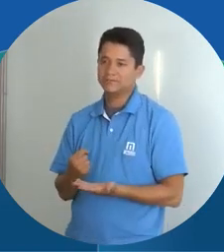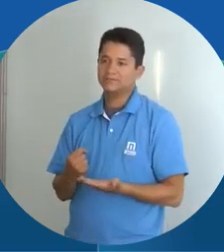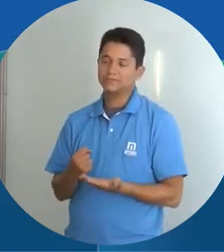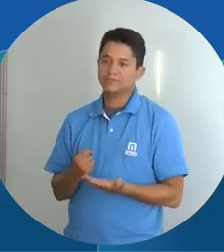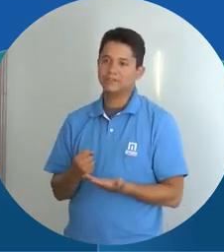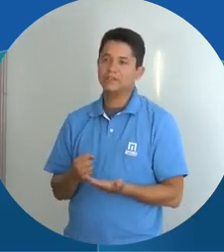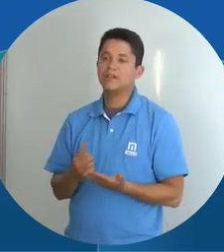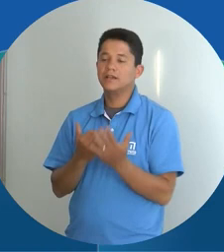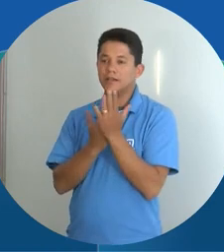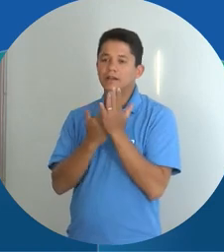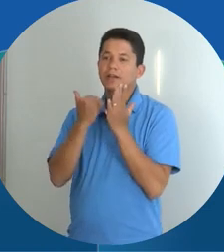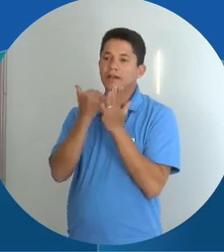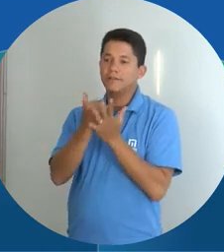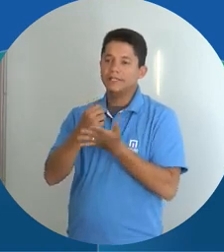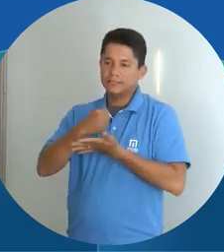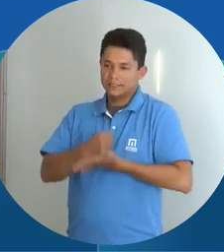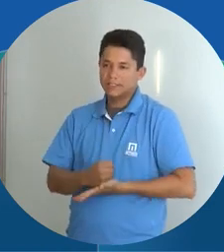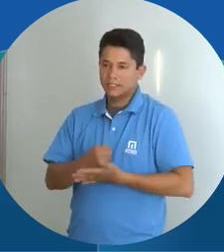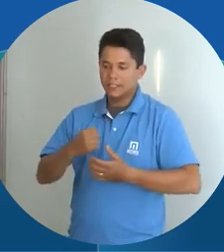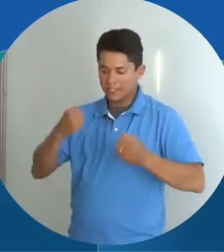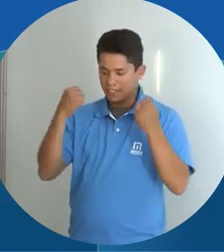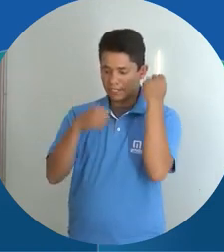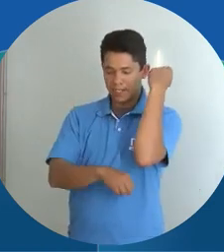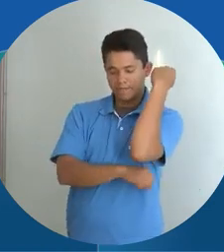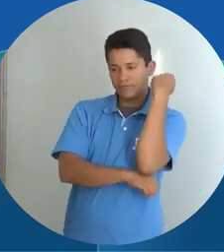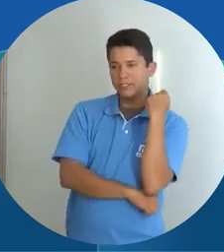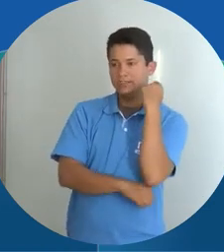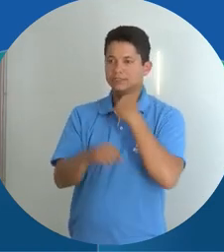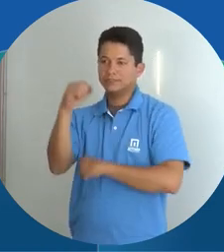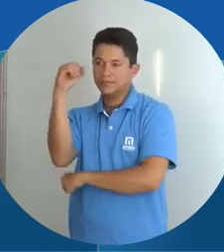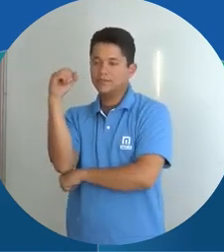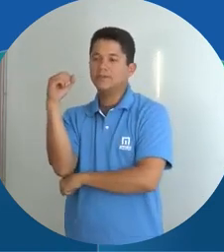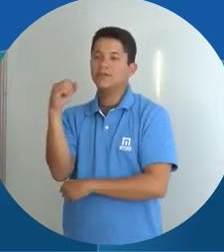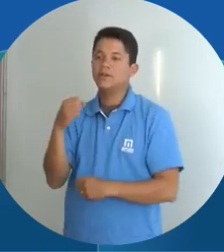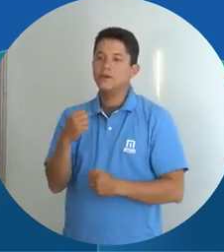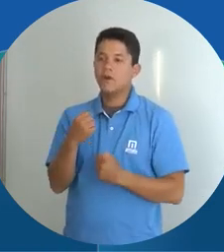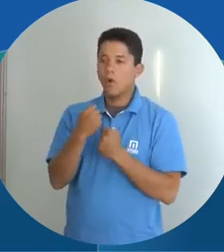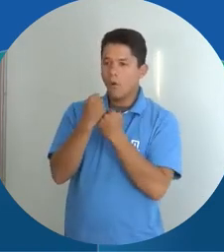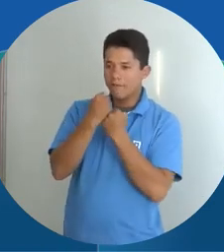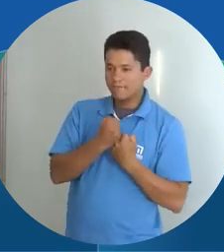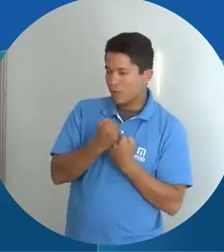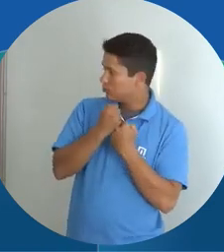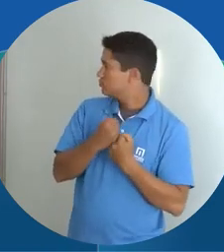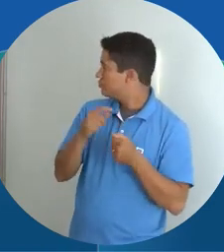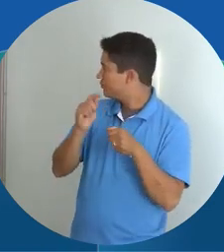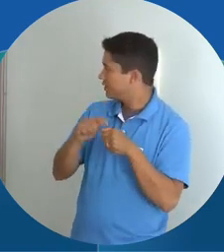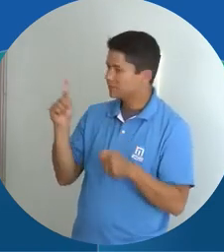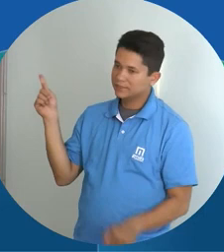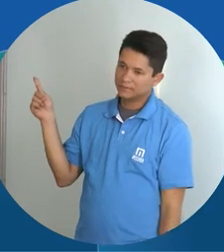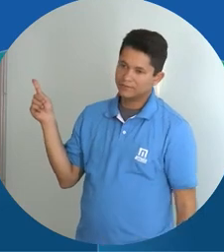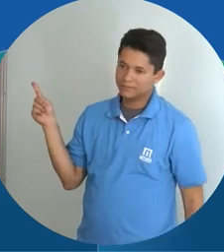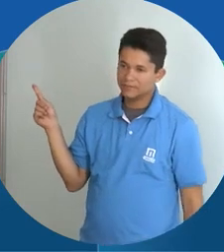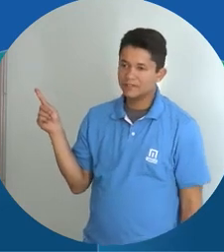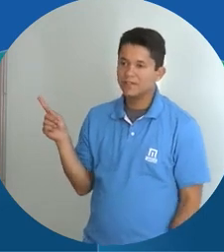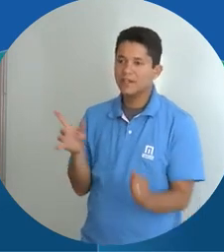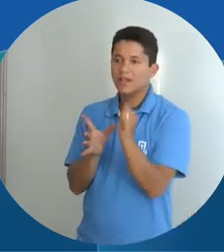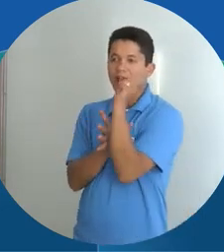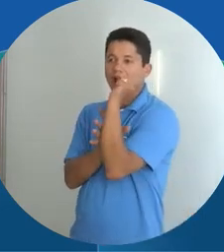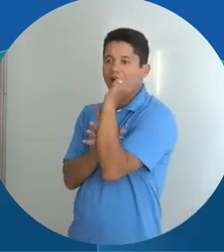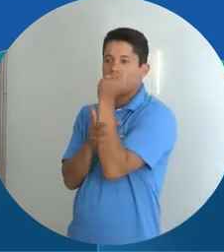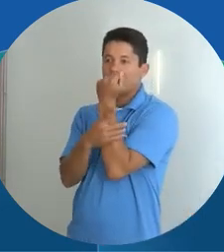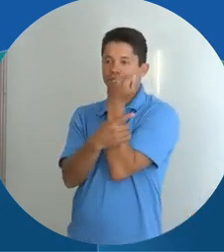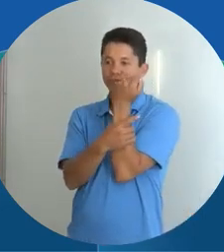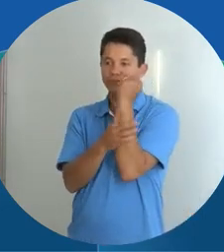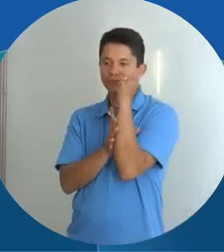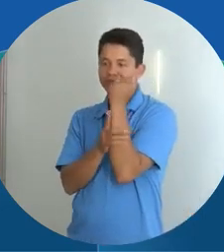aumentando ainda mais a carga na fundação. Então, todo o reforço foi feito, né, dessa forma, abraçando no entorno dos